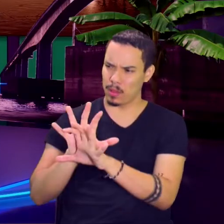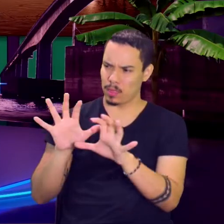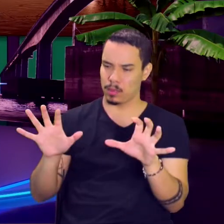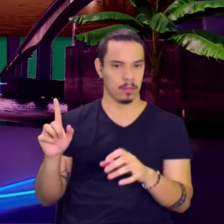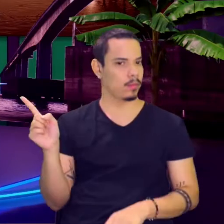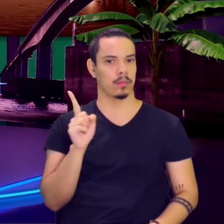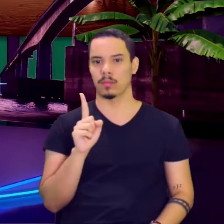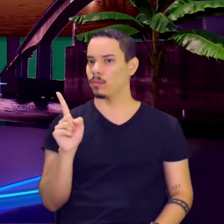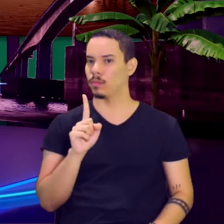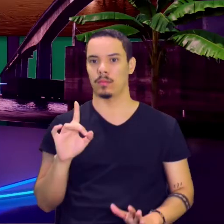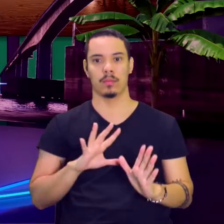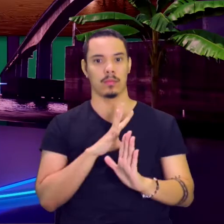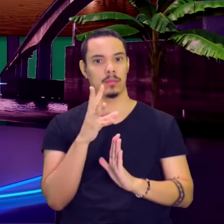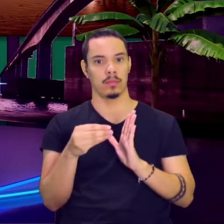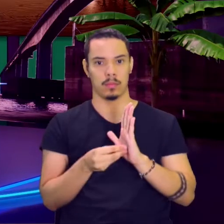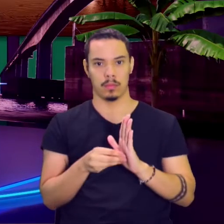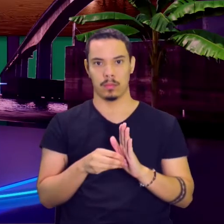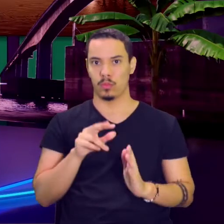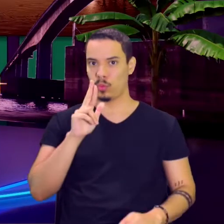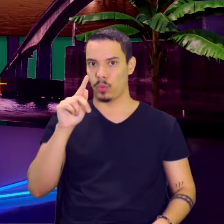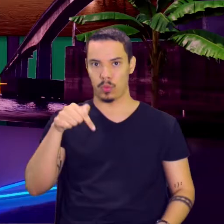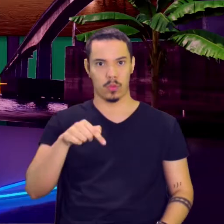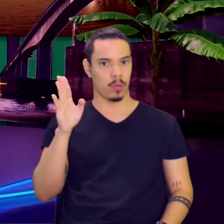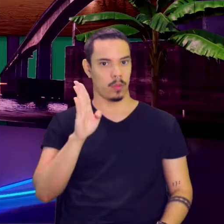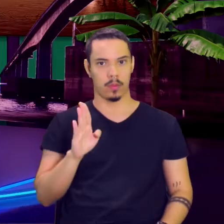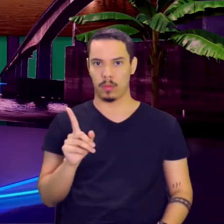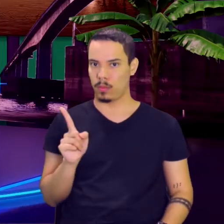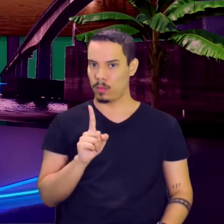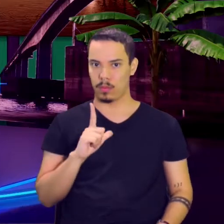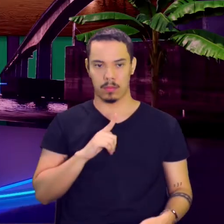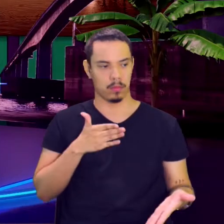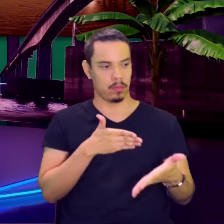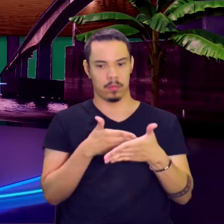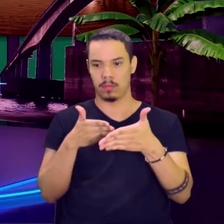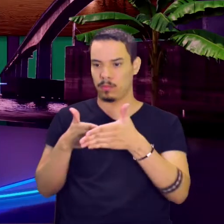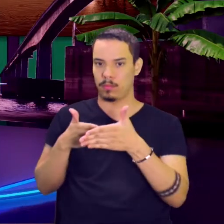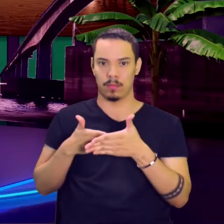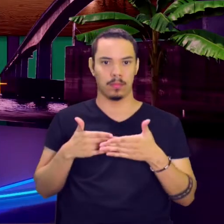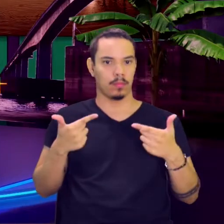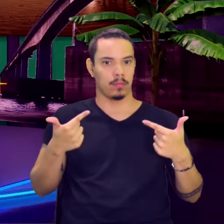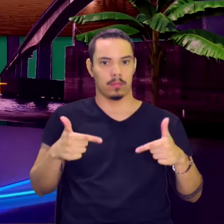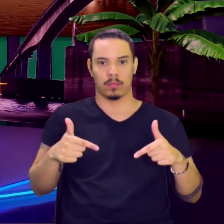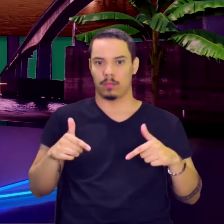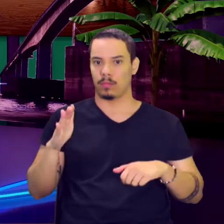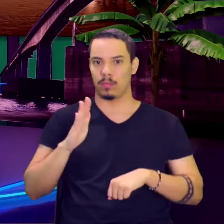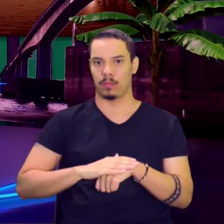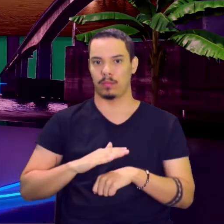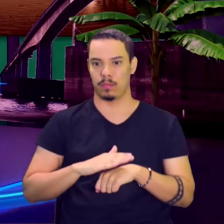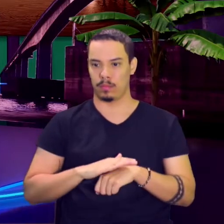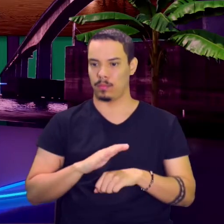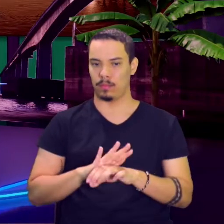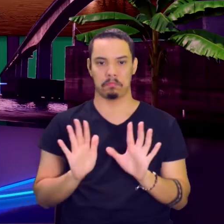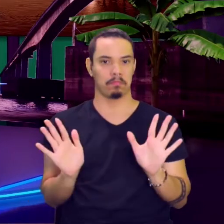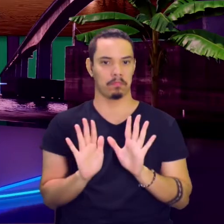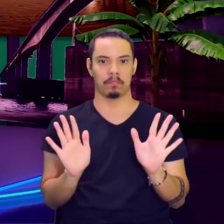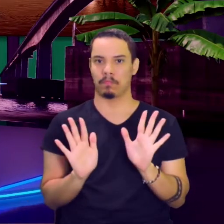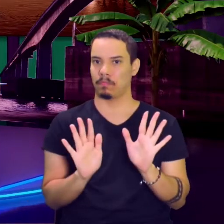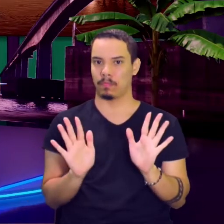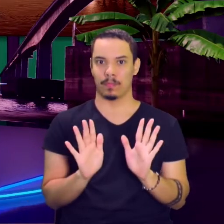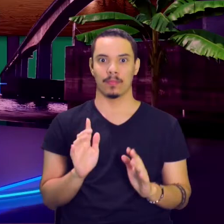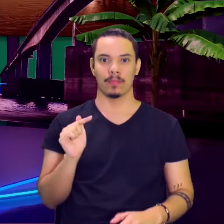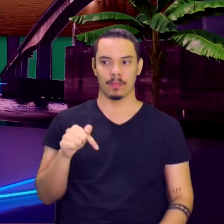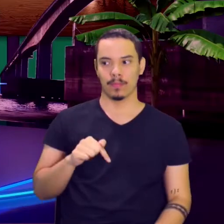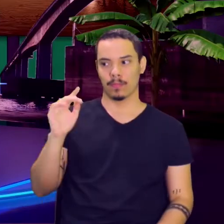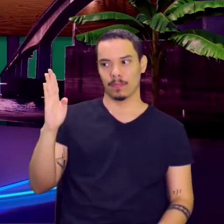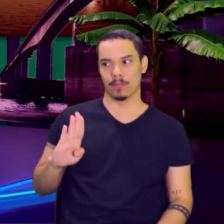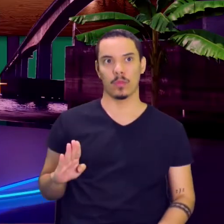vai para outros países, Com né? certeza. Ela não faz o limite. Sim. Quem faz o limite político é o homem. Aí é outra história, né? É verdade.